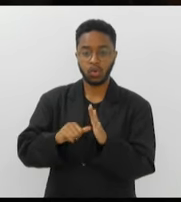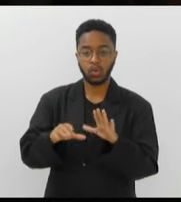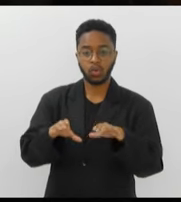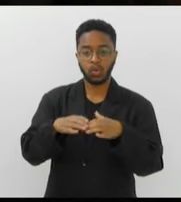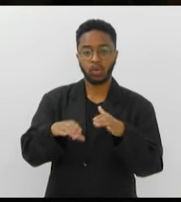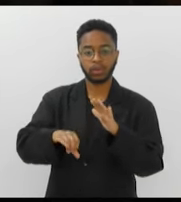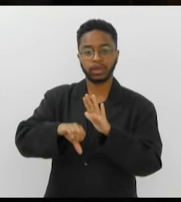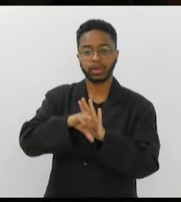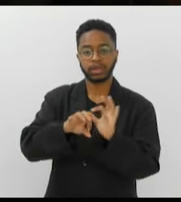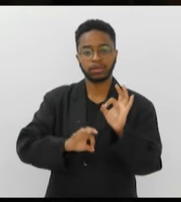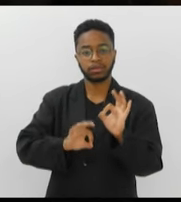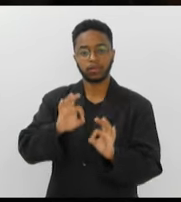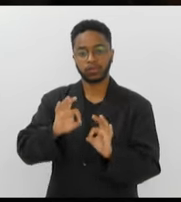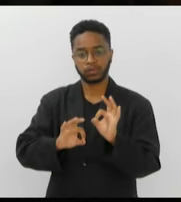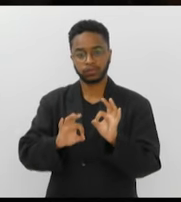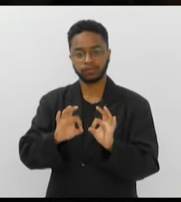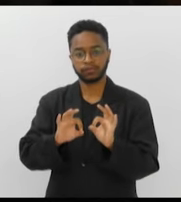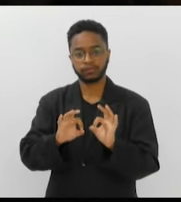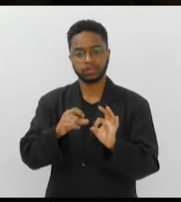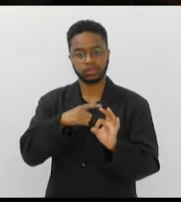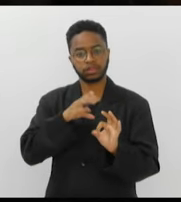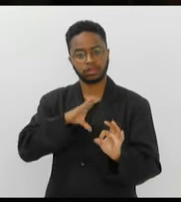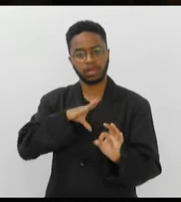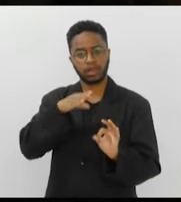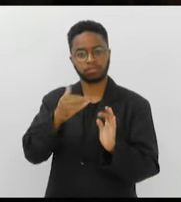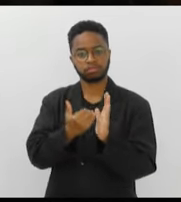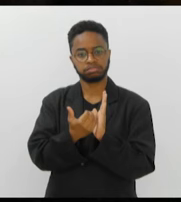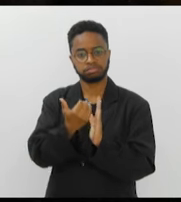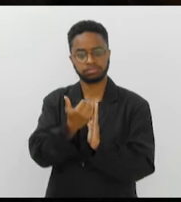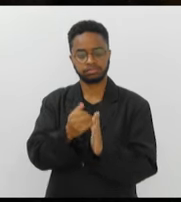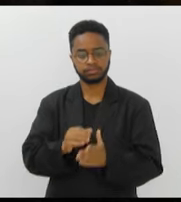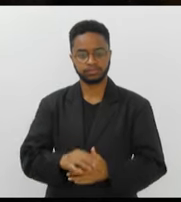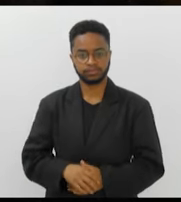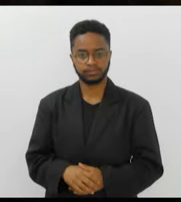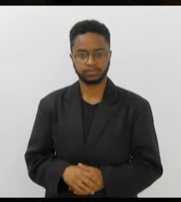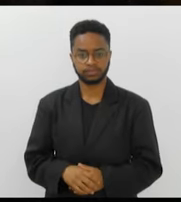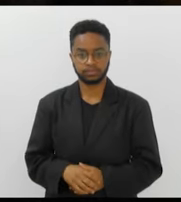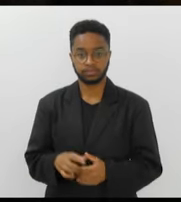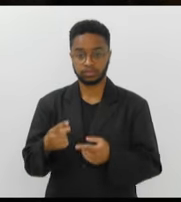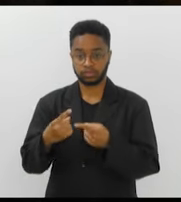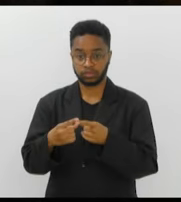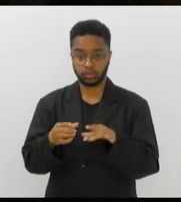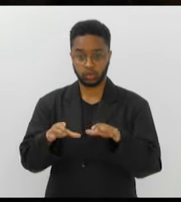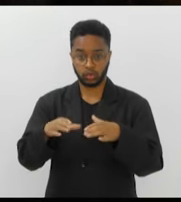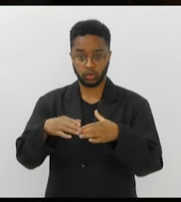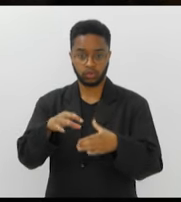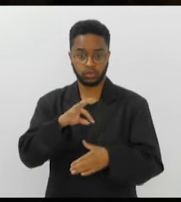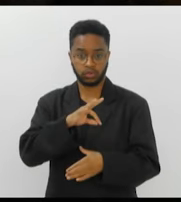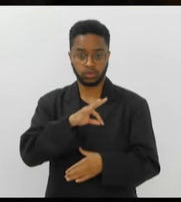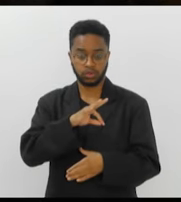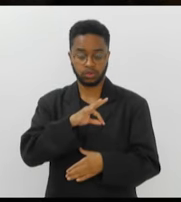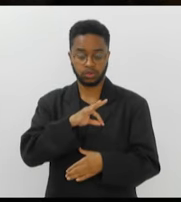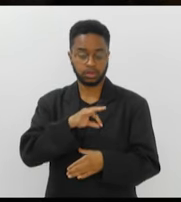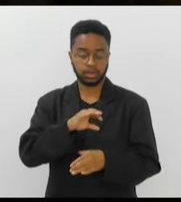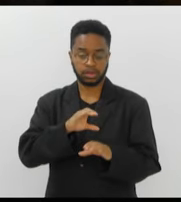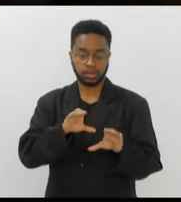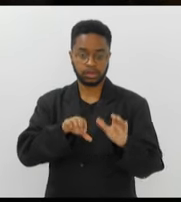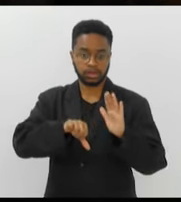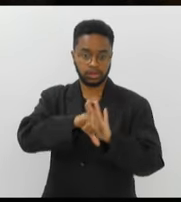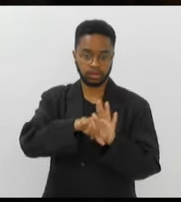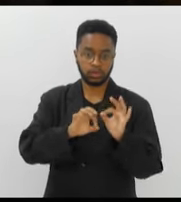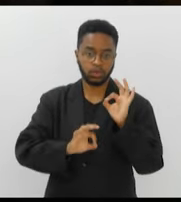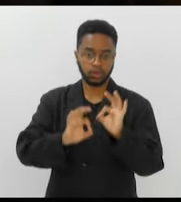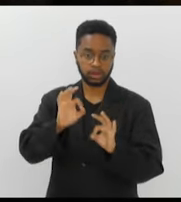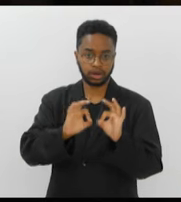organizado está audacioso. O crime organizado está partindo para